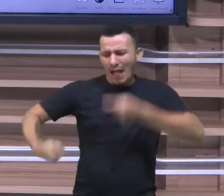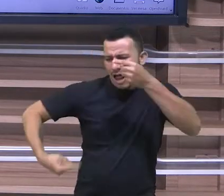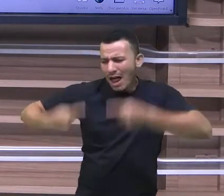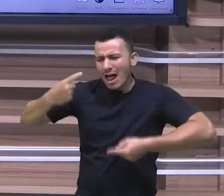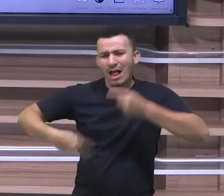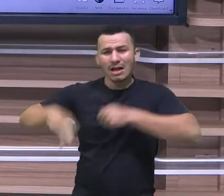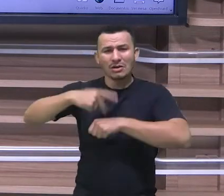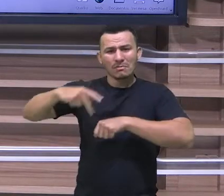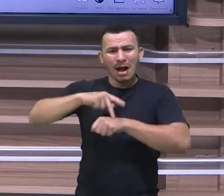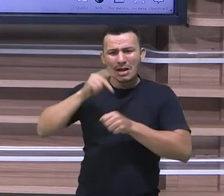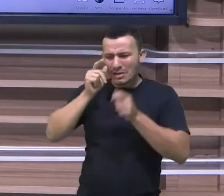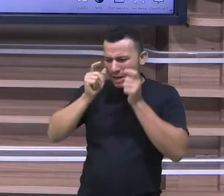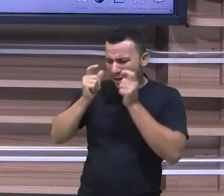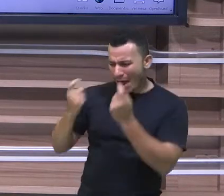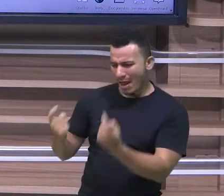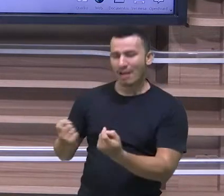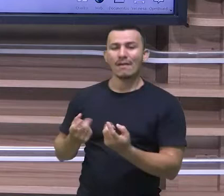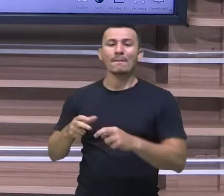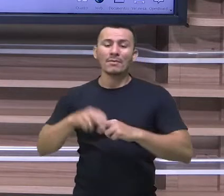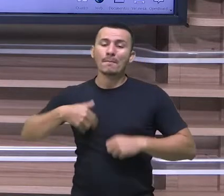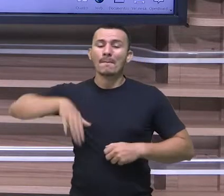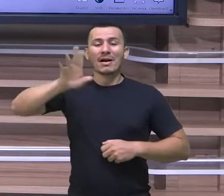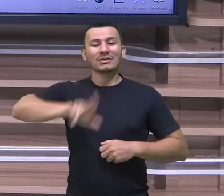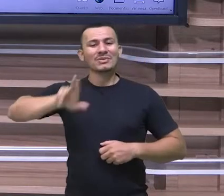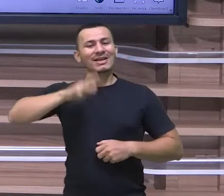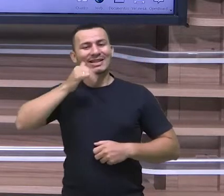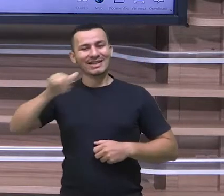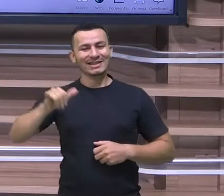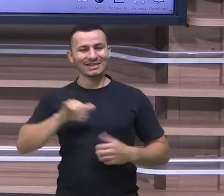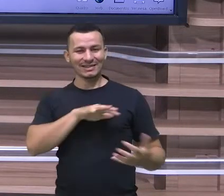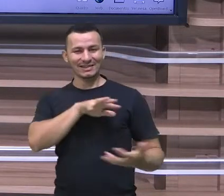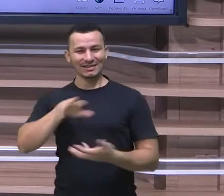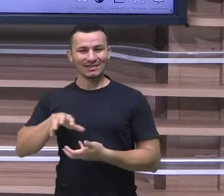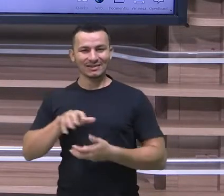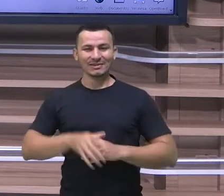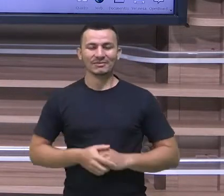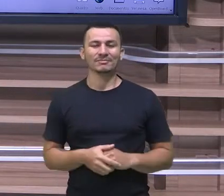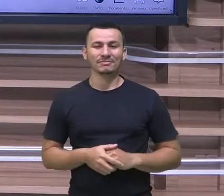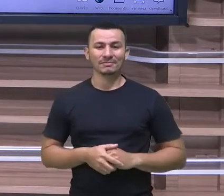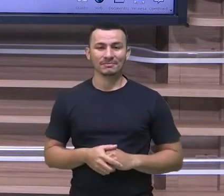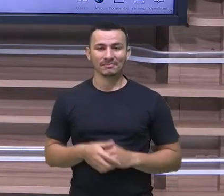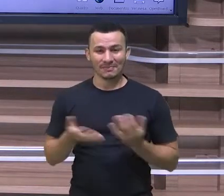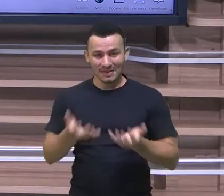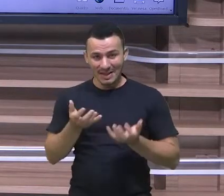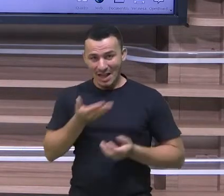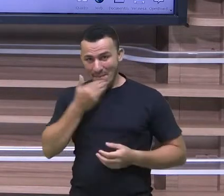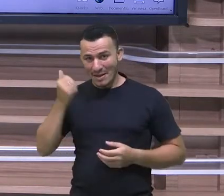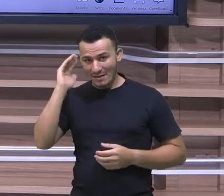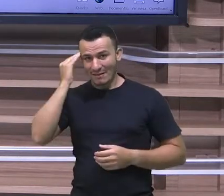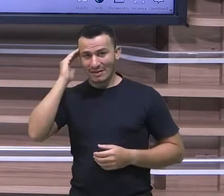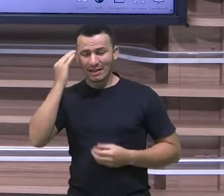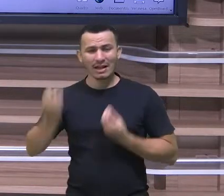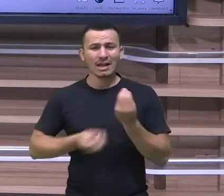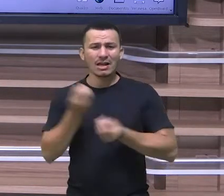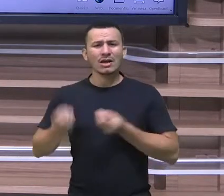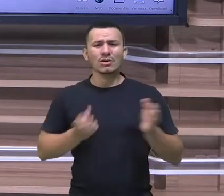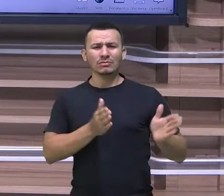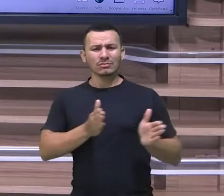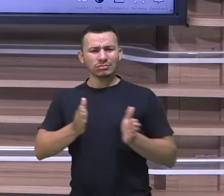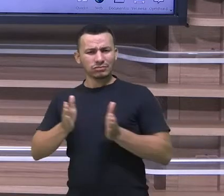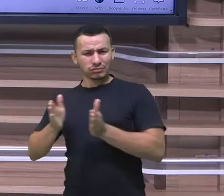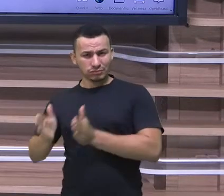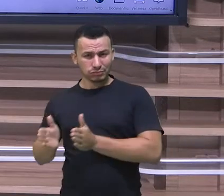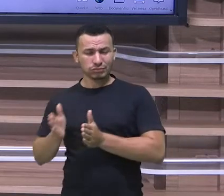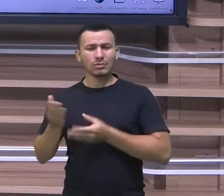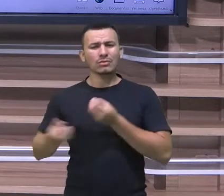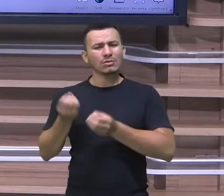e também é a fonte de energia mais utilizada no mundo inteiro. Para a gente entender um pouquinho melhor como acontece, ou seja, como é feita